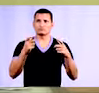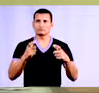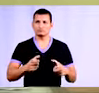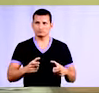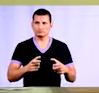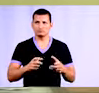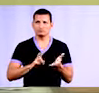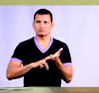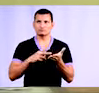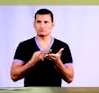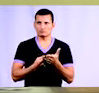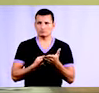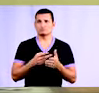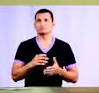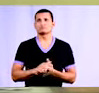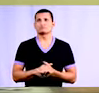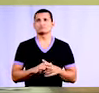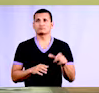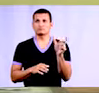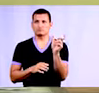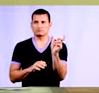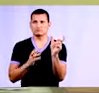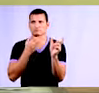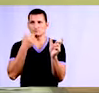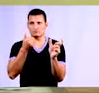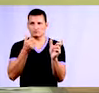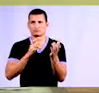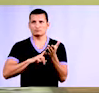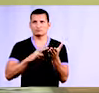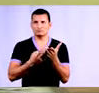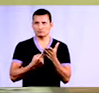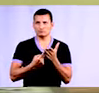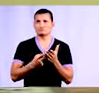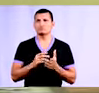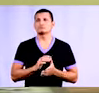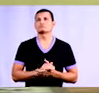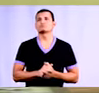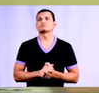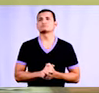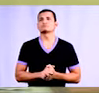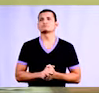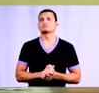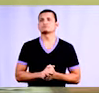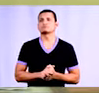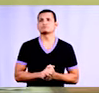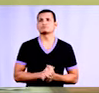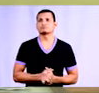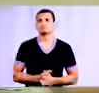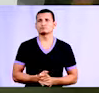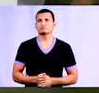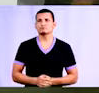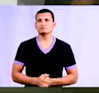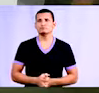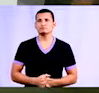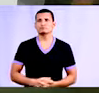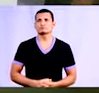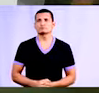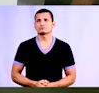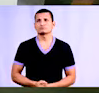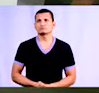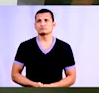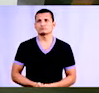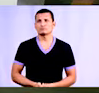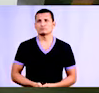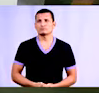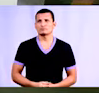tradução seria o termo melhor, tradução do endereço de memória a partir do endereço que o processo será carregado. Isso, é os termos utilizados que nós temos aprender dessa forma,